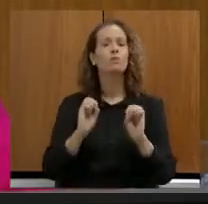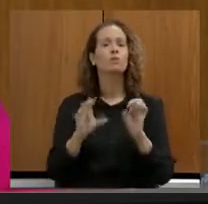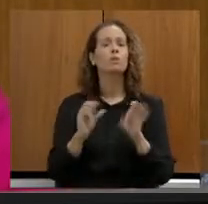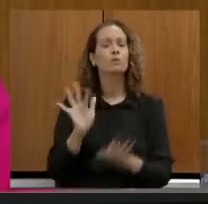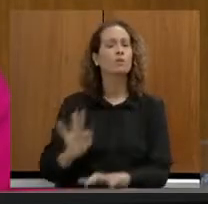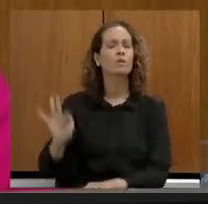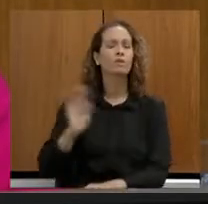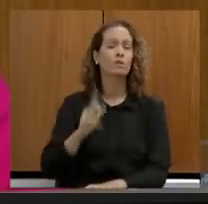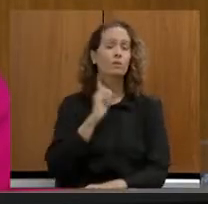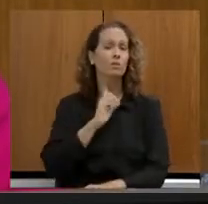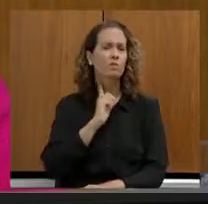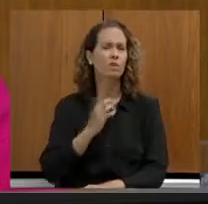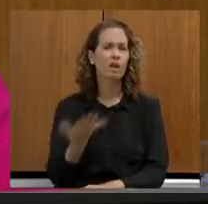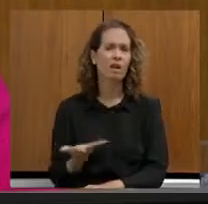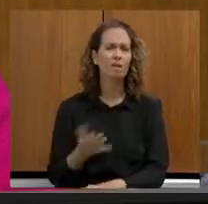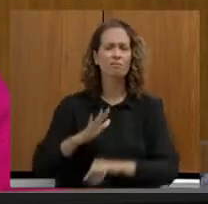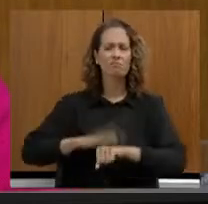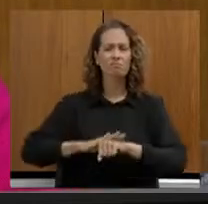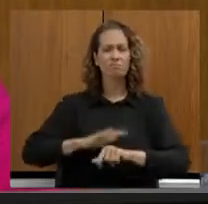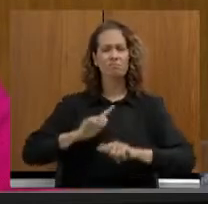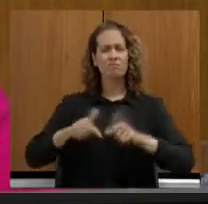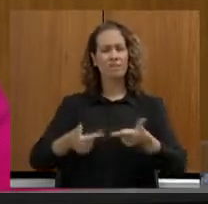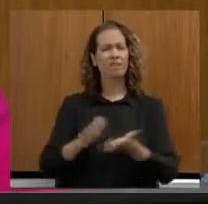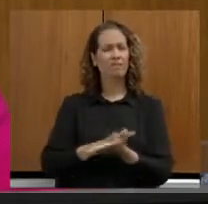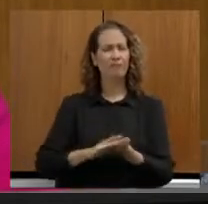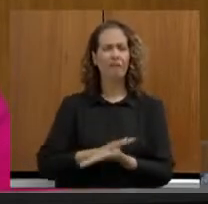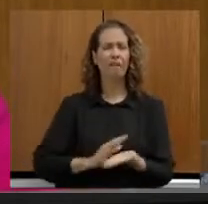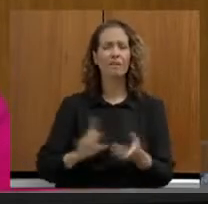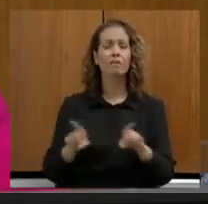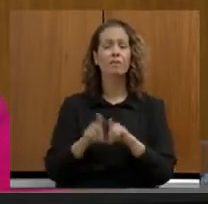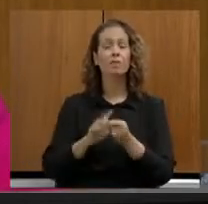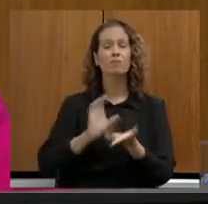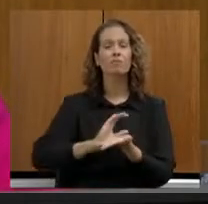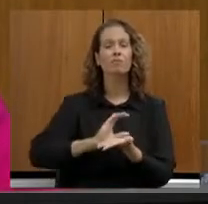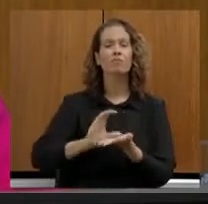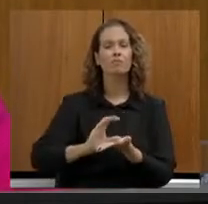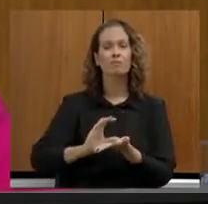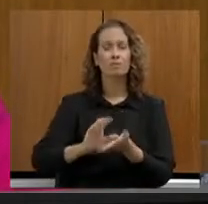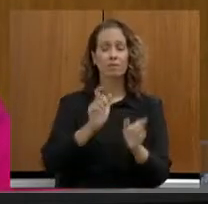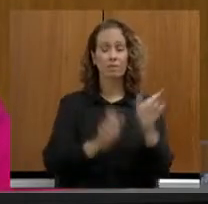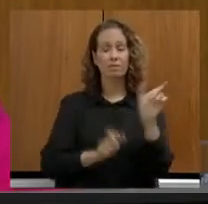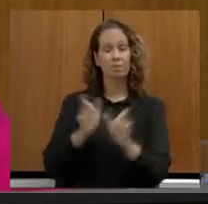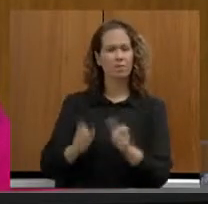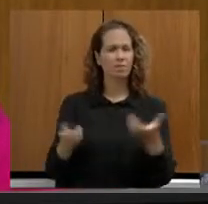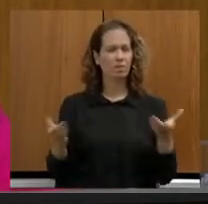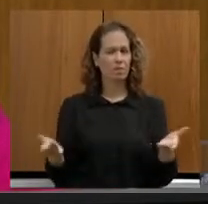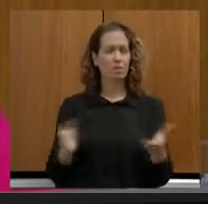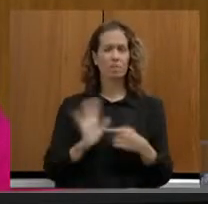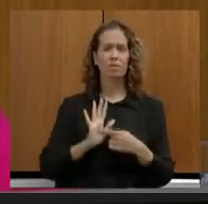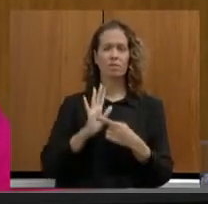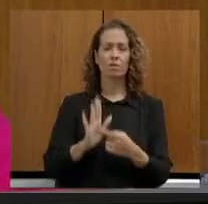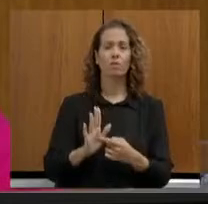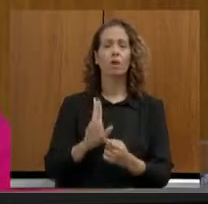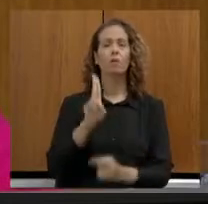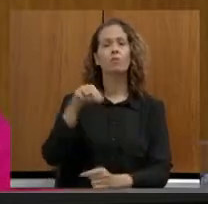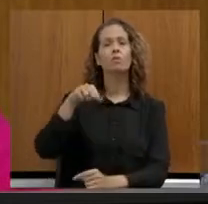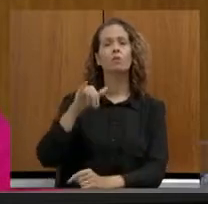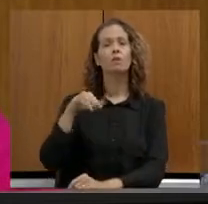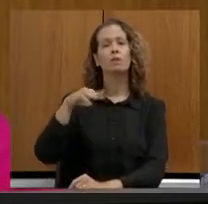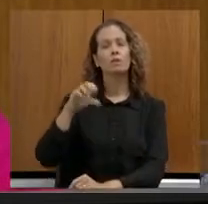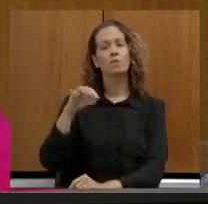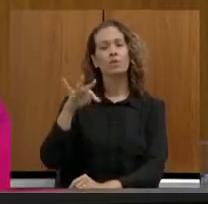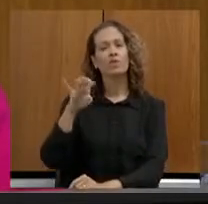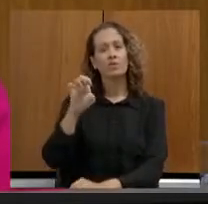Gerais sem fazer nenhum movimento no sentido de fazer um investimento também no capital humano você apresentou que a unimontes recebeu